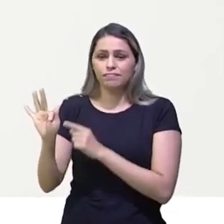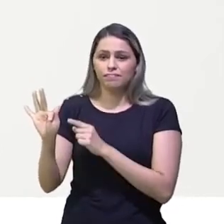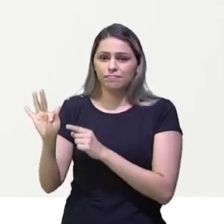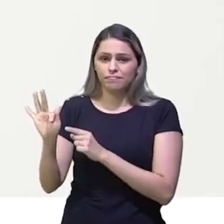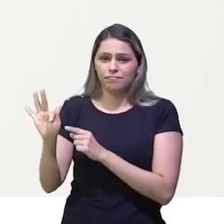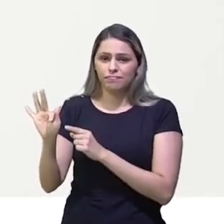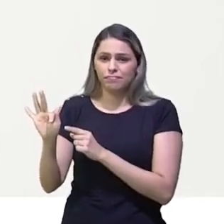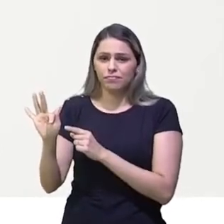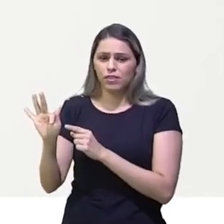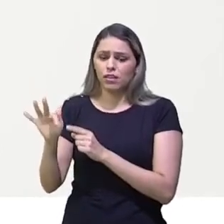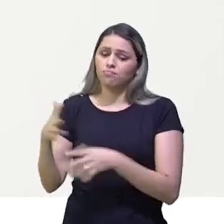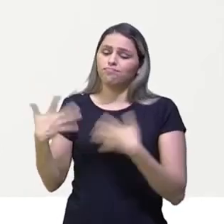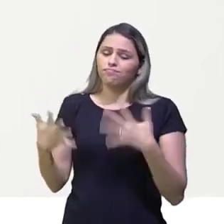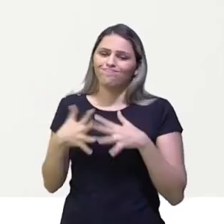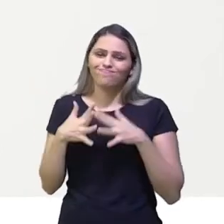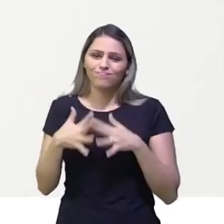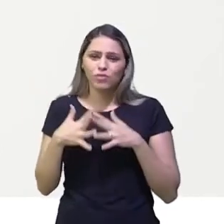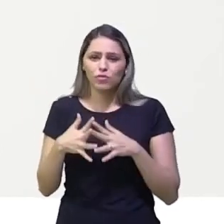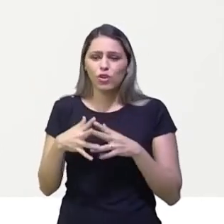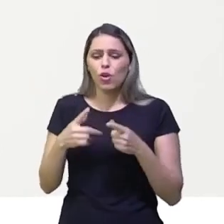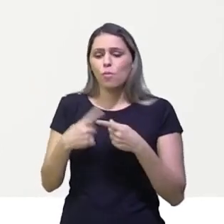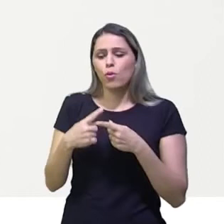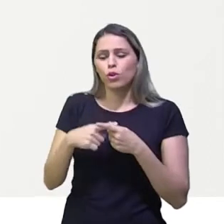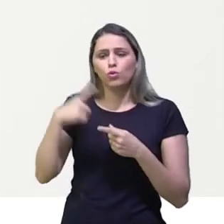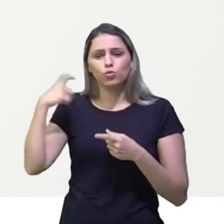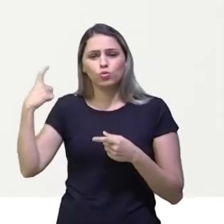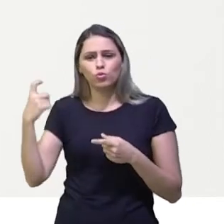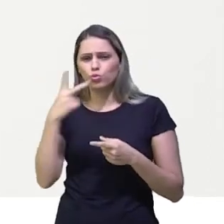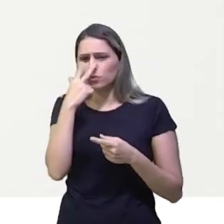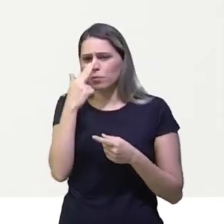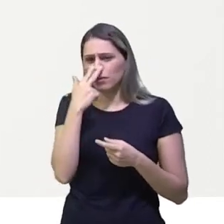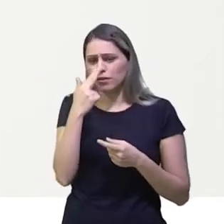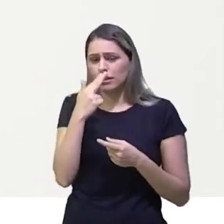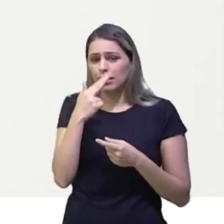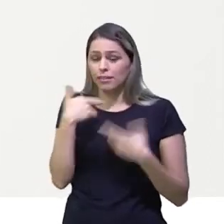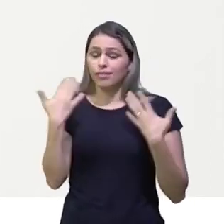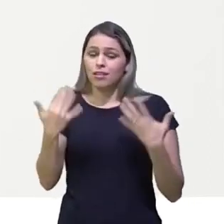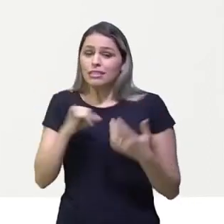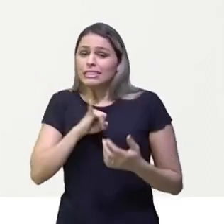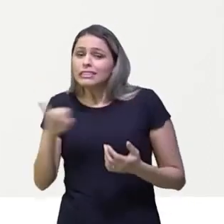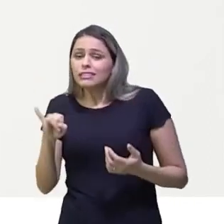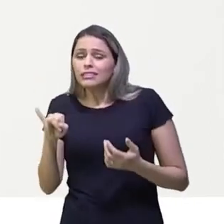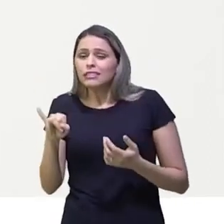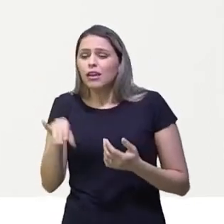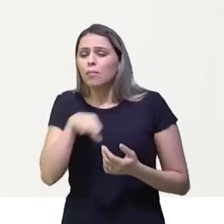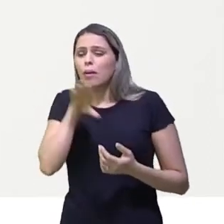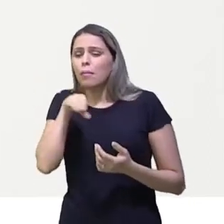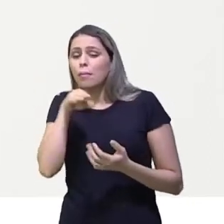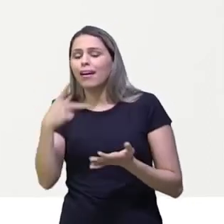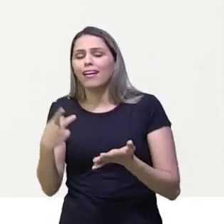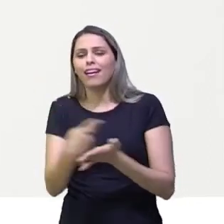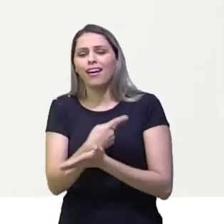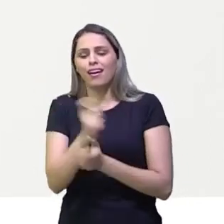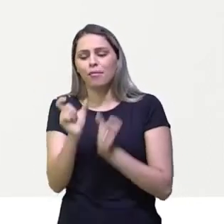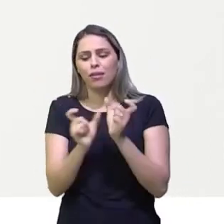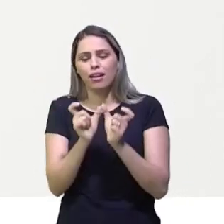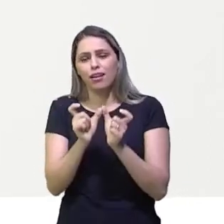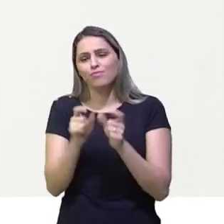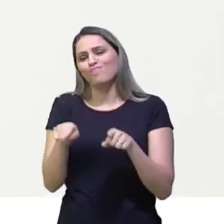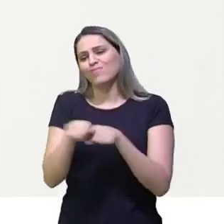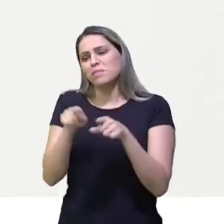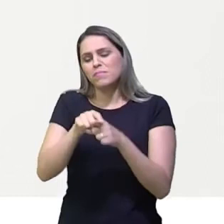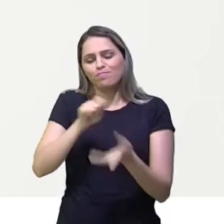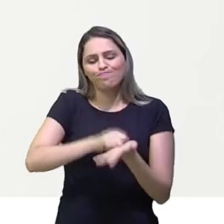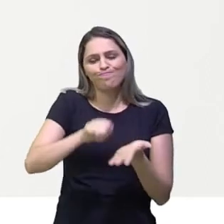né? Confundem o som. Logo, se eu falo errado, eu escreverei errado, porque a